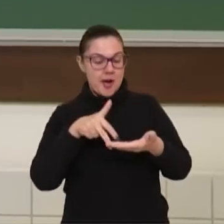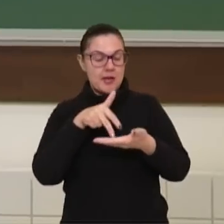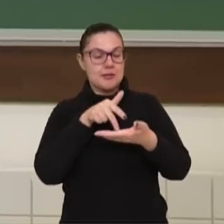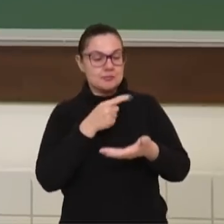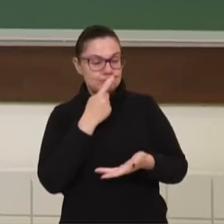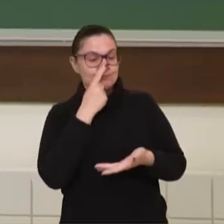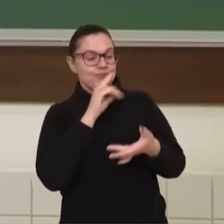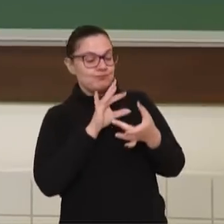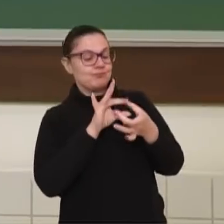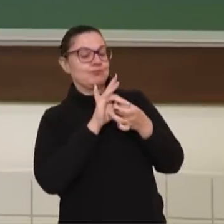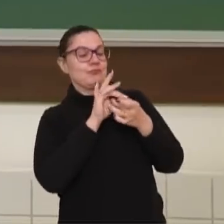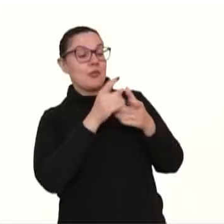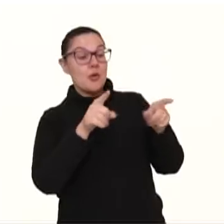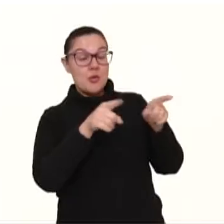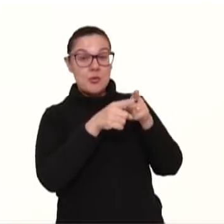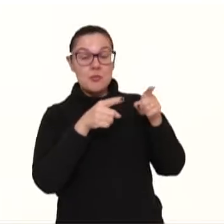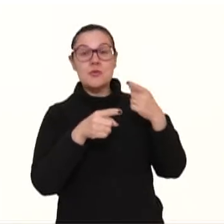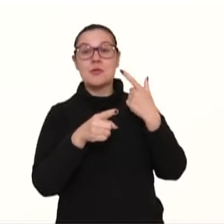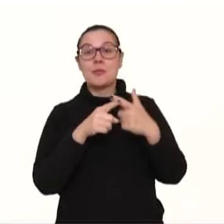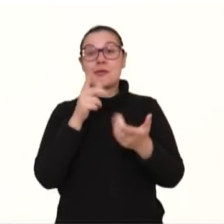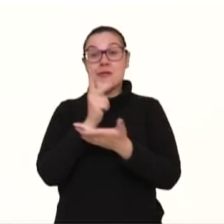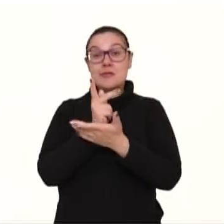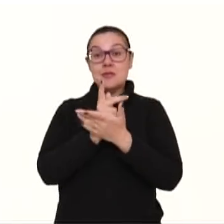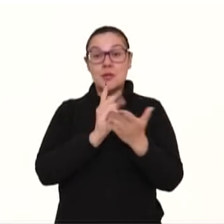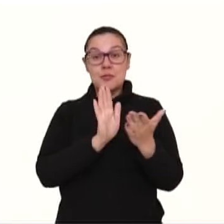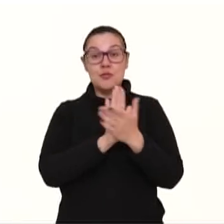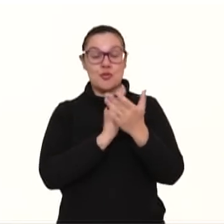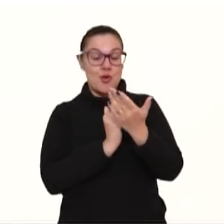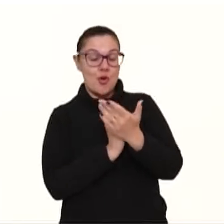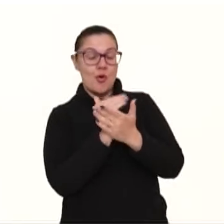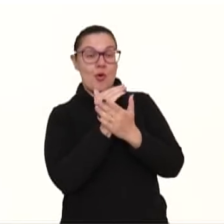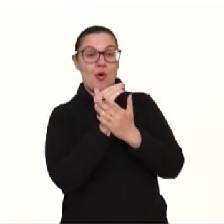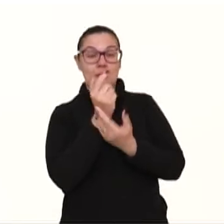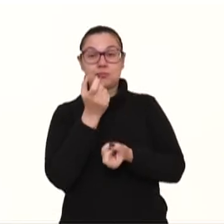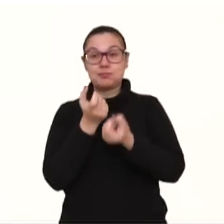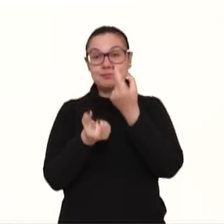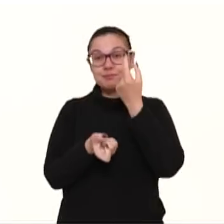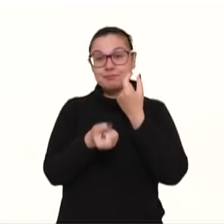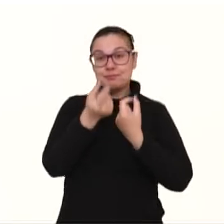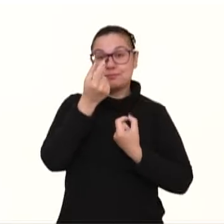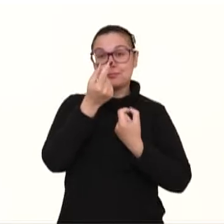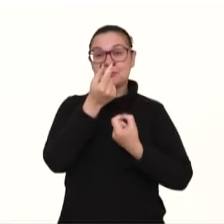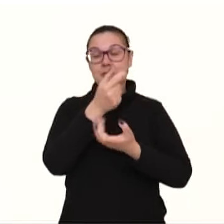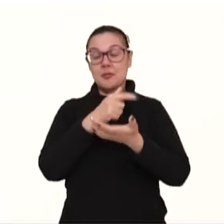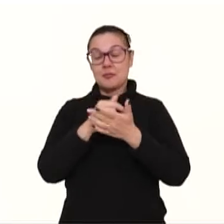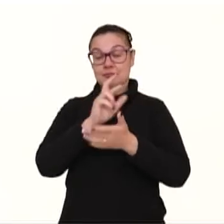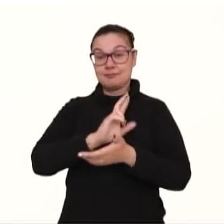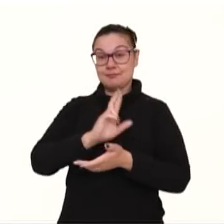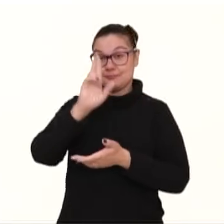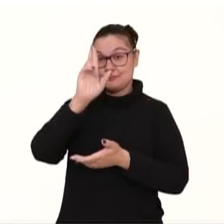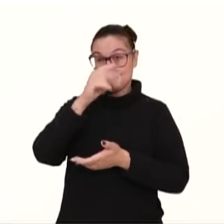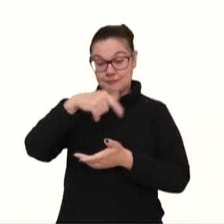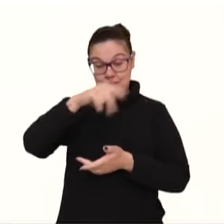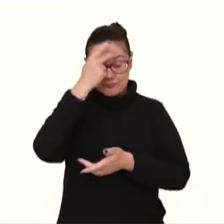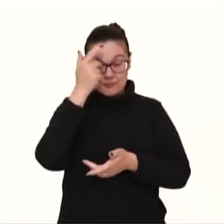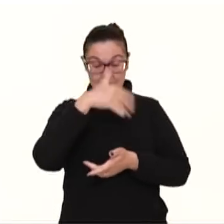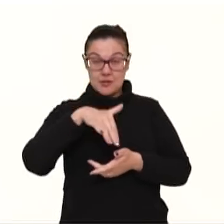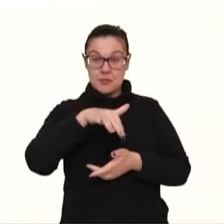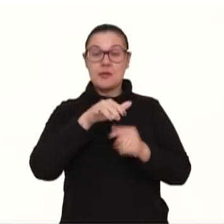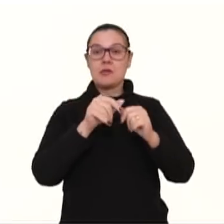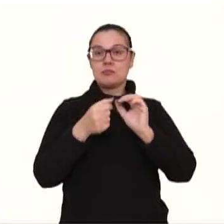relação com a música que aparece nascer com as primeiras manifestações ritualísticas da humanidade,